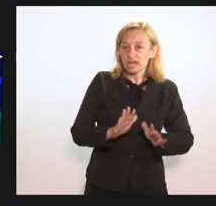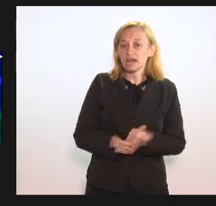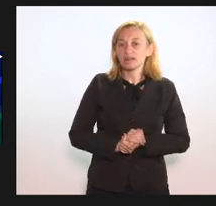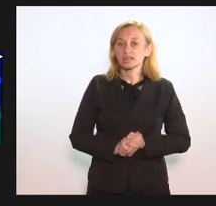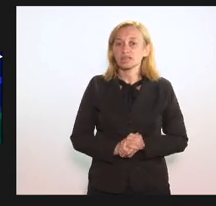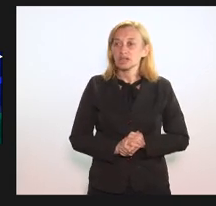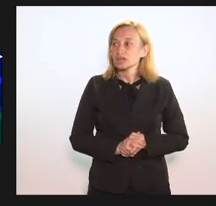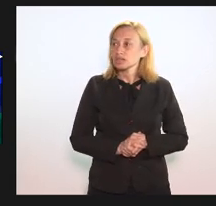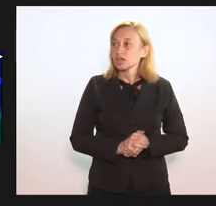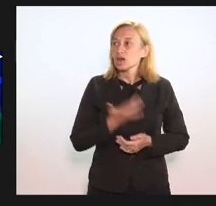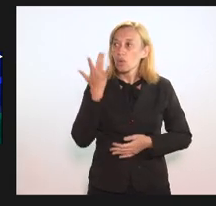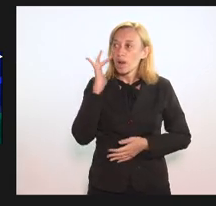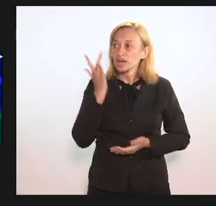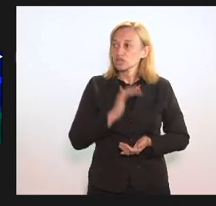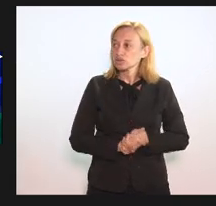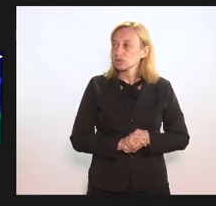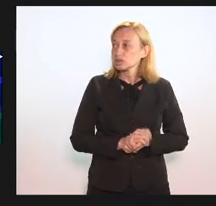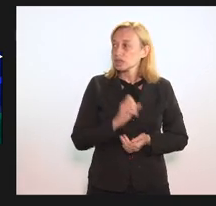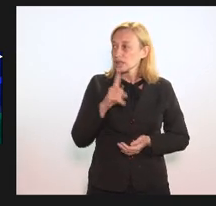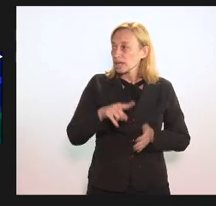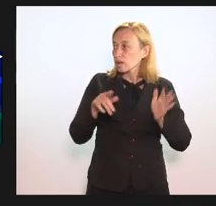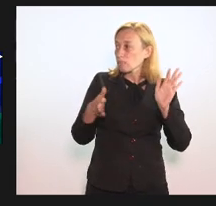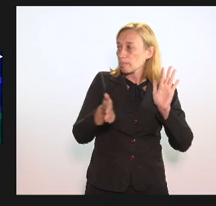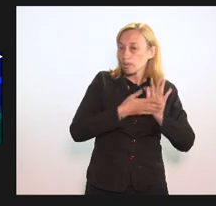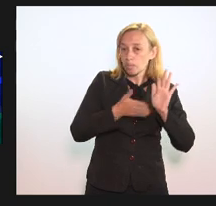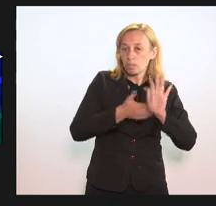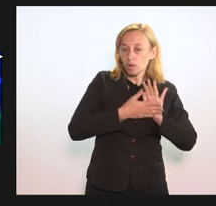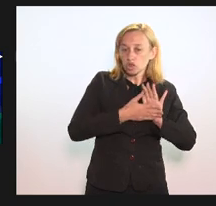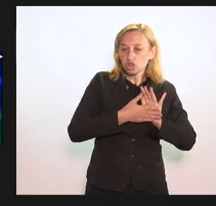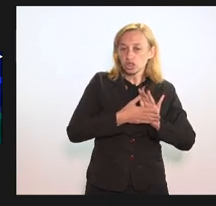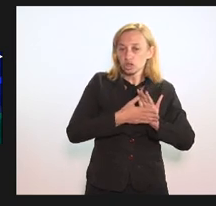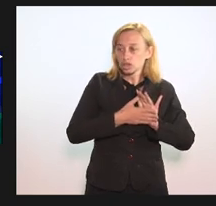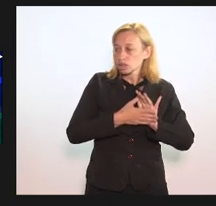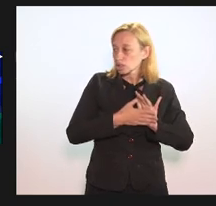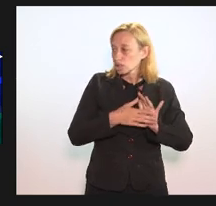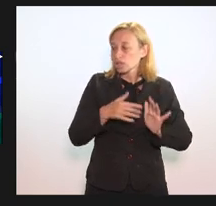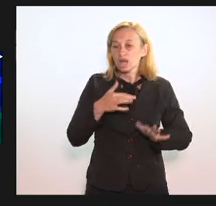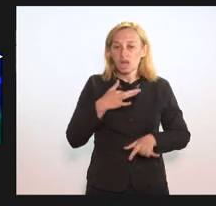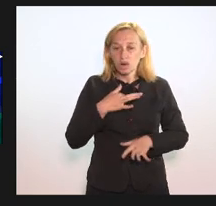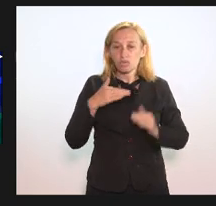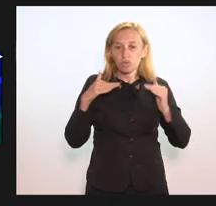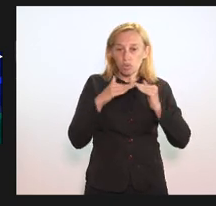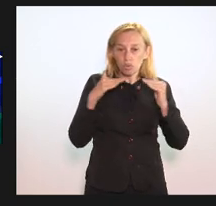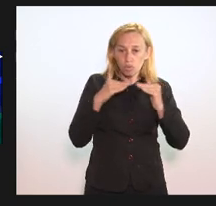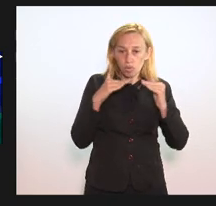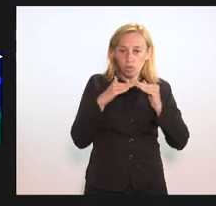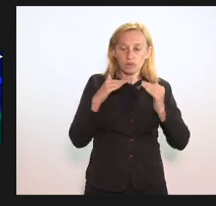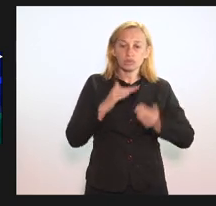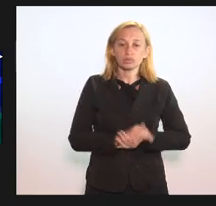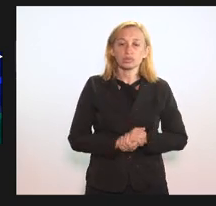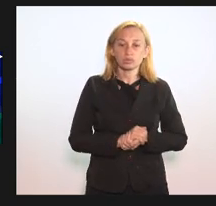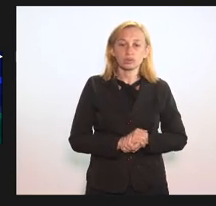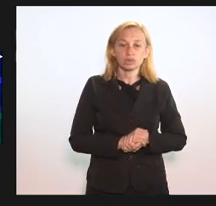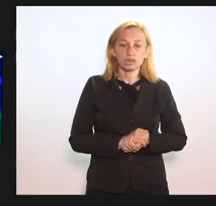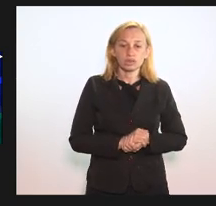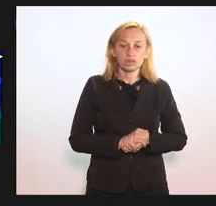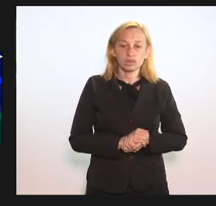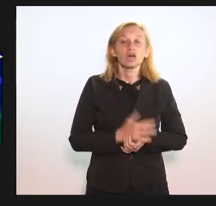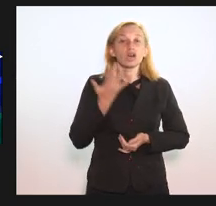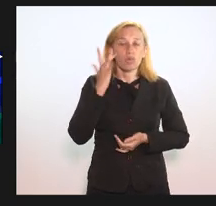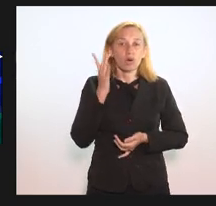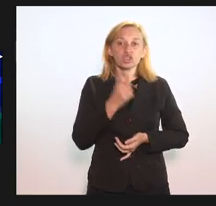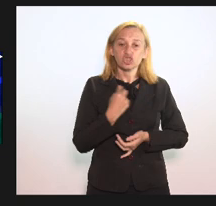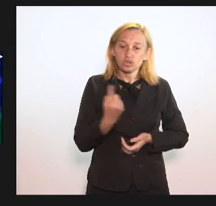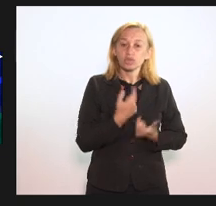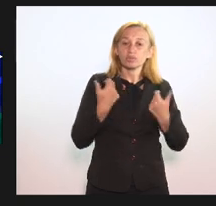eu acho que essa é uma proposta que eu concordo né Eu concordo eu